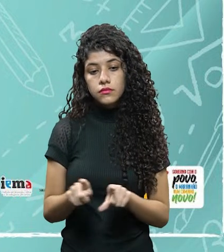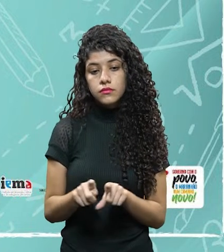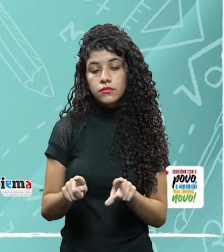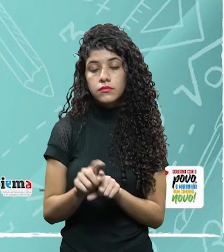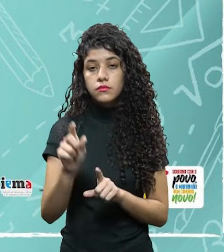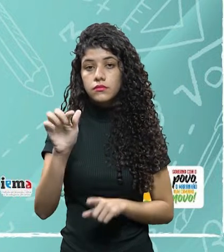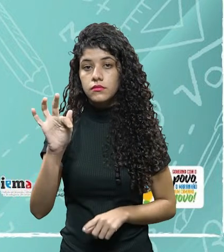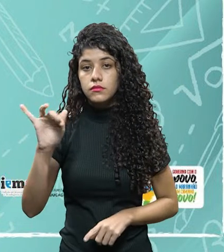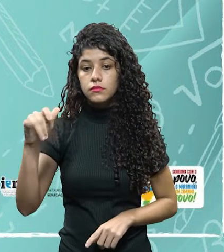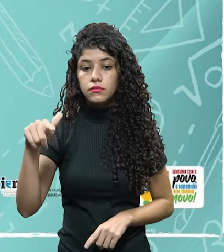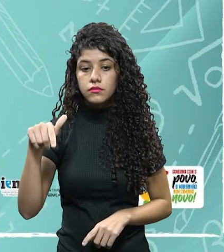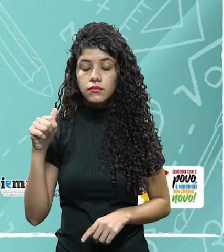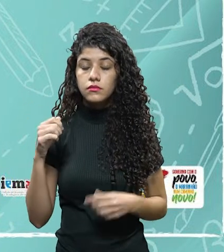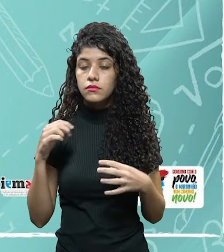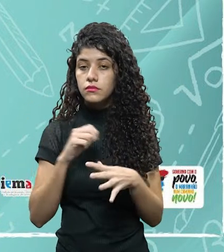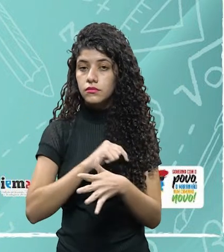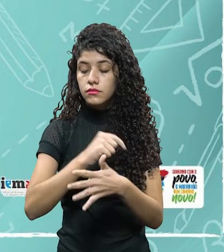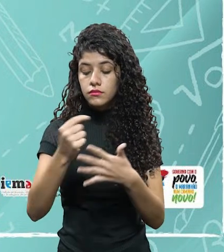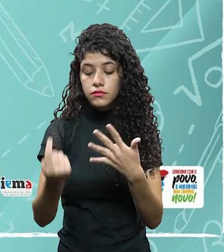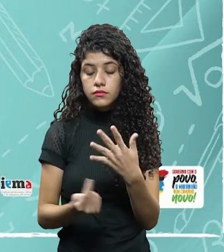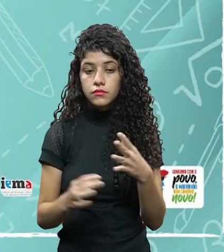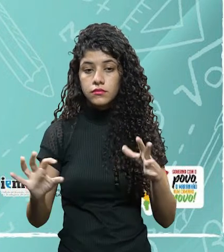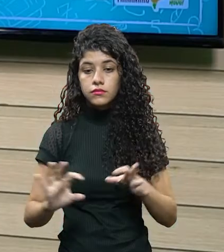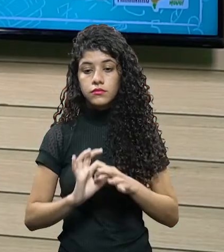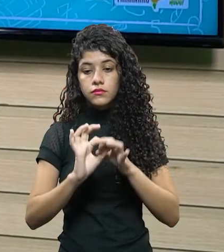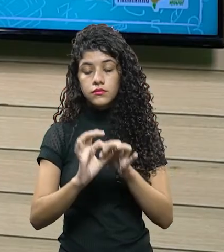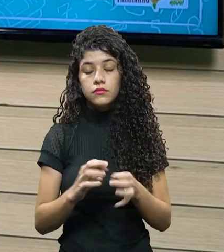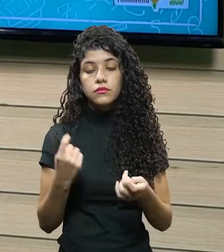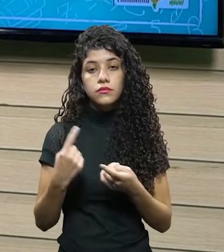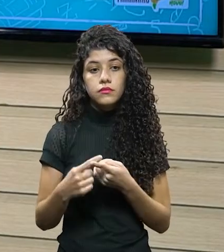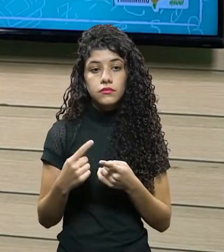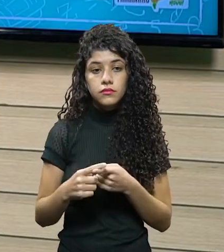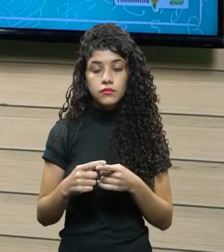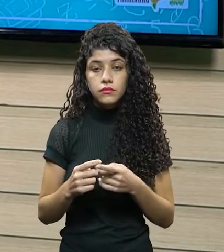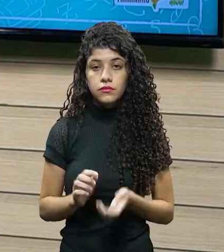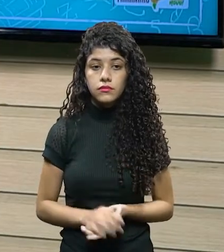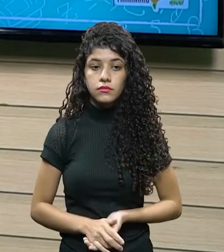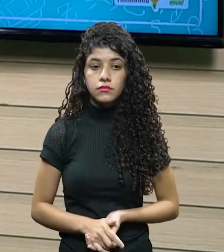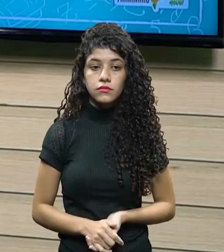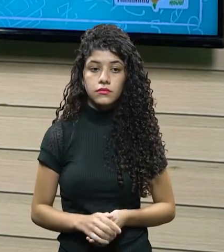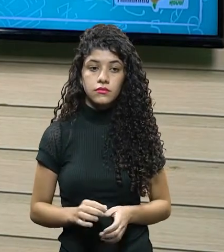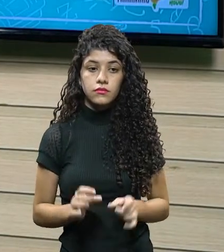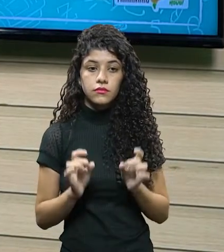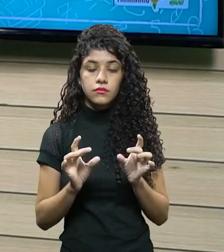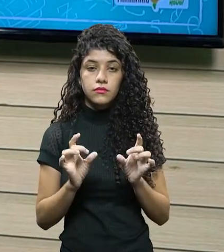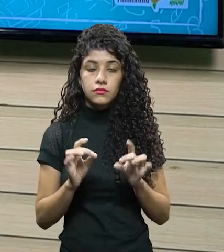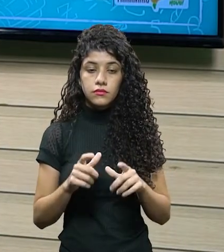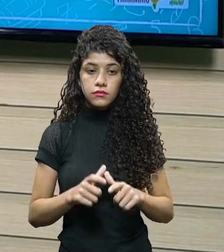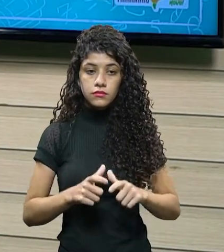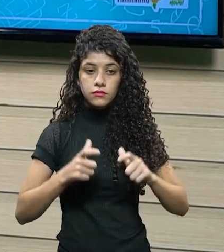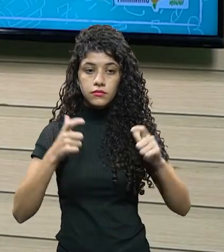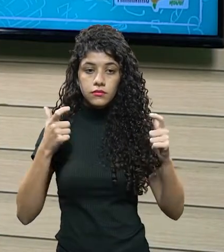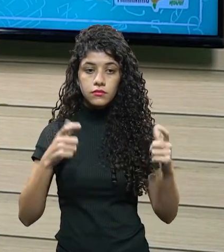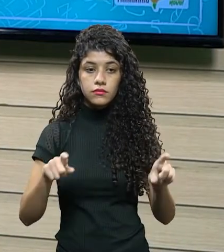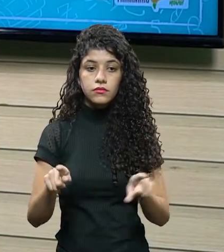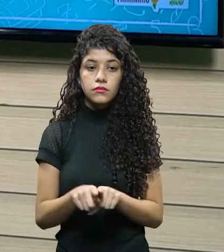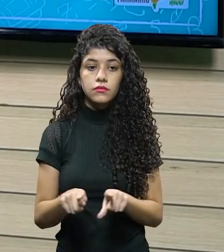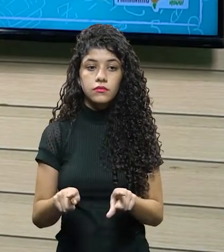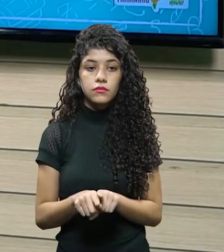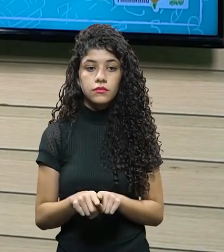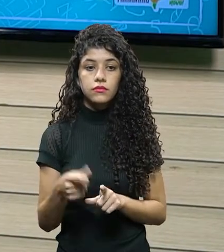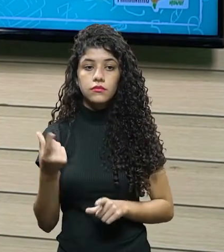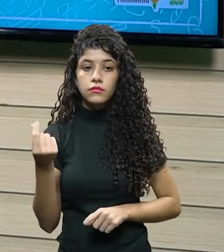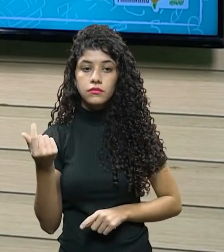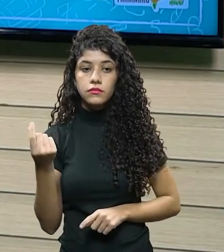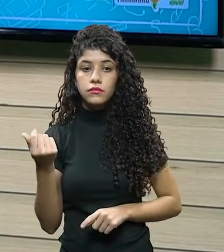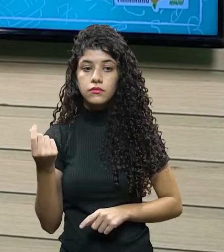fixas. Todos esses pontos estão relacionados por quê? Porque se aumentou o volume de vendas, como consequência vai aumentar o quê?